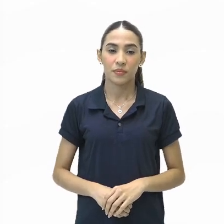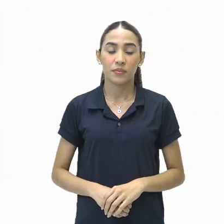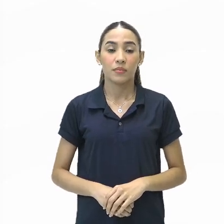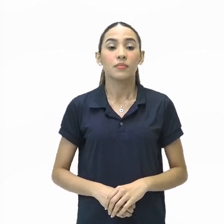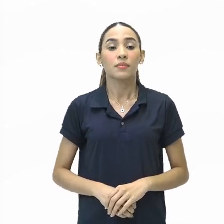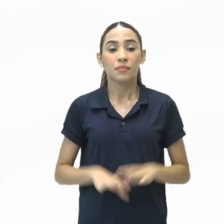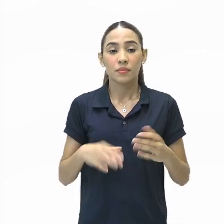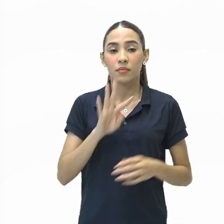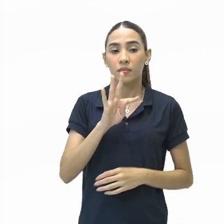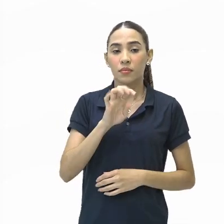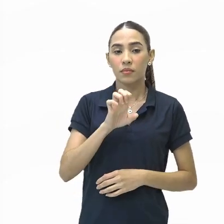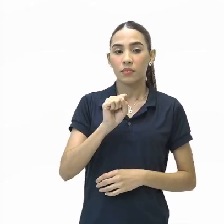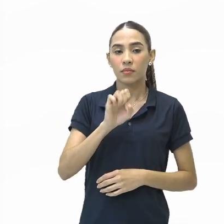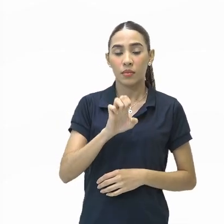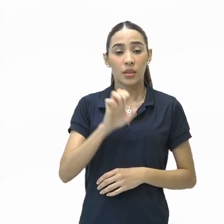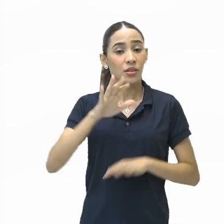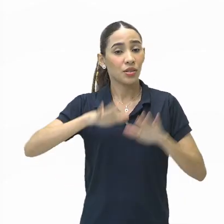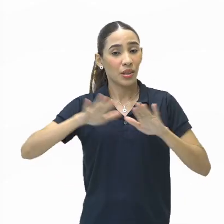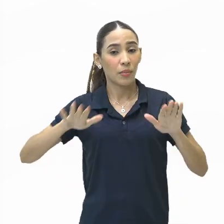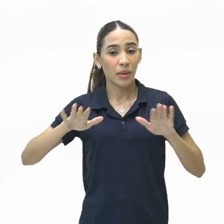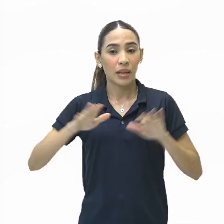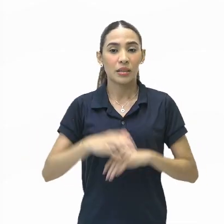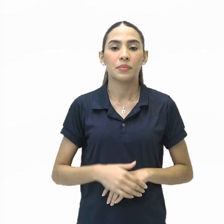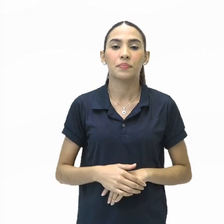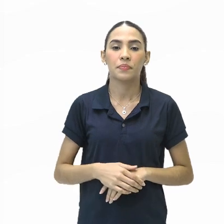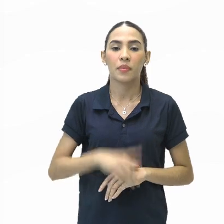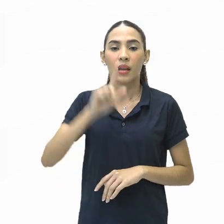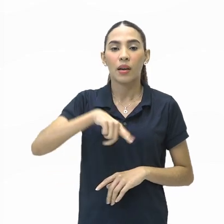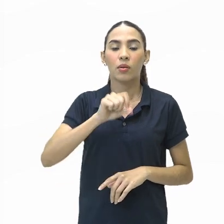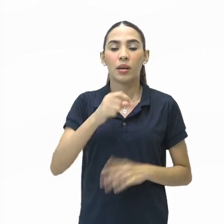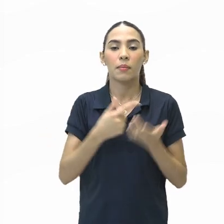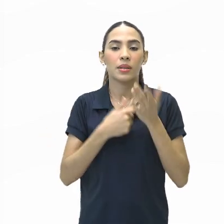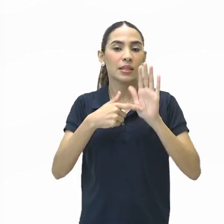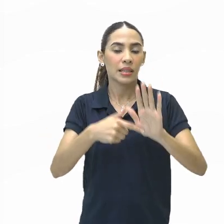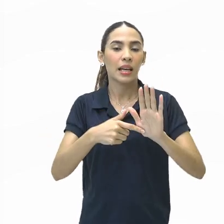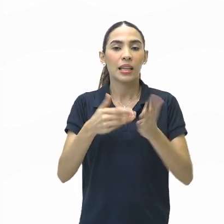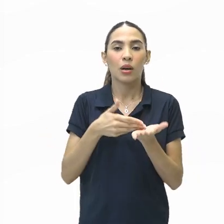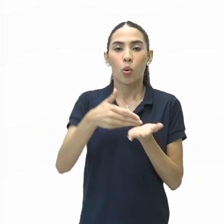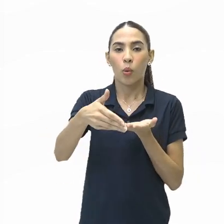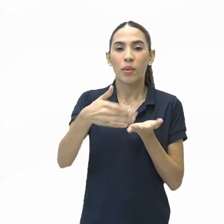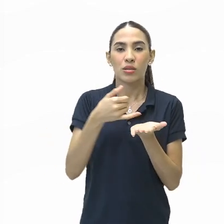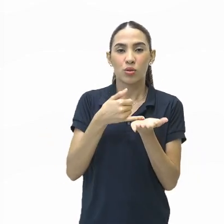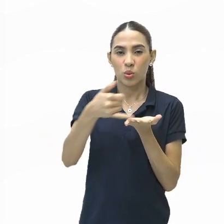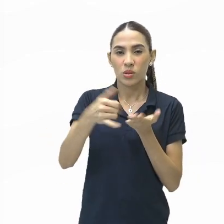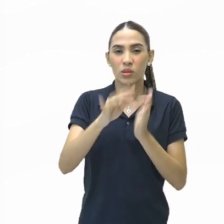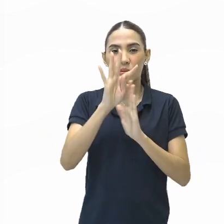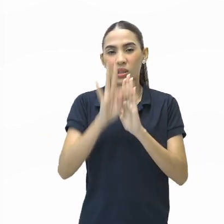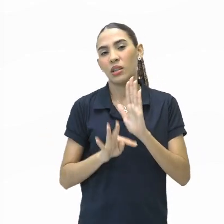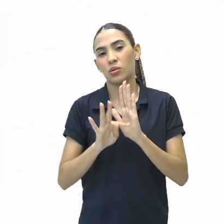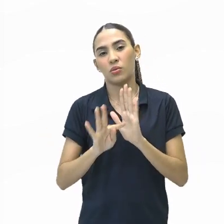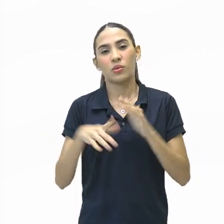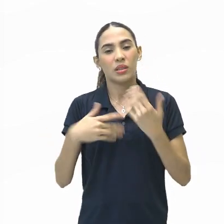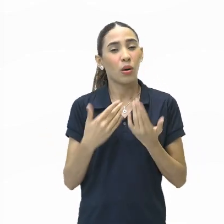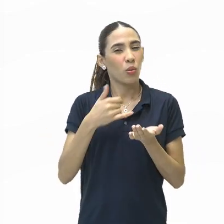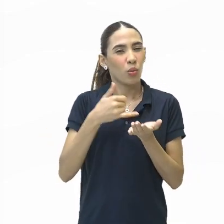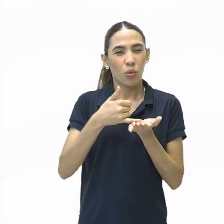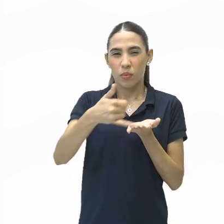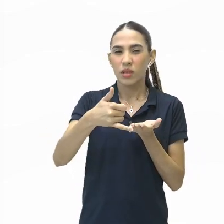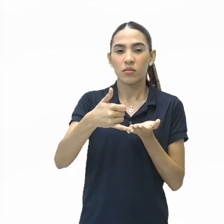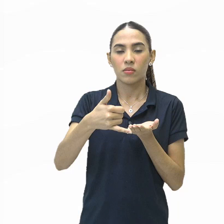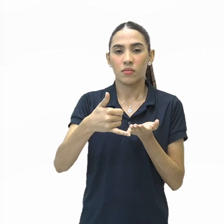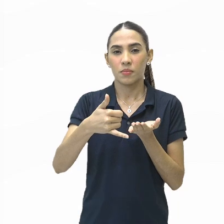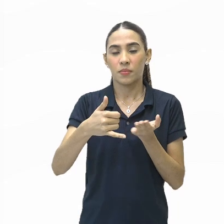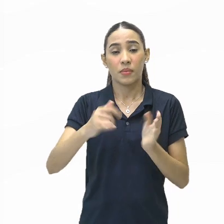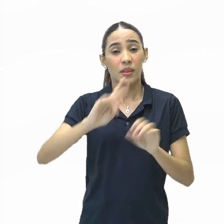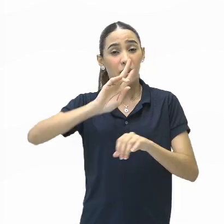A tese, geralmente, né, é apresentada na introdução do texto. Então, a tese ela já vem na introdução do texto.